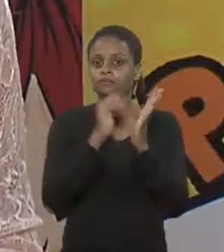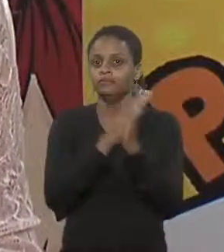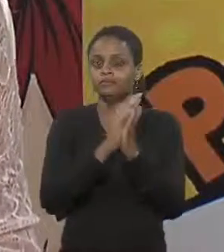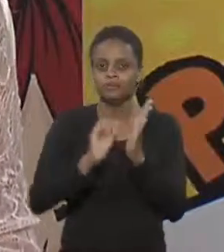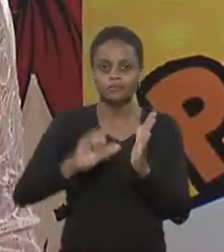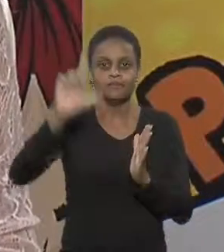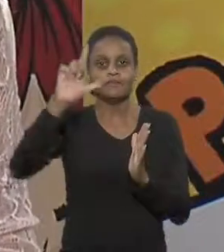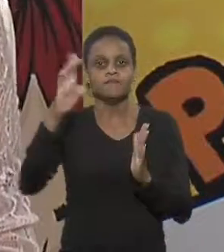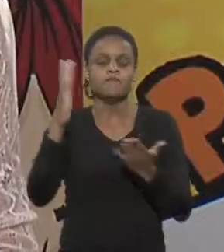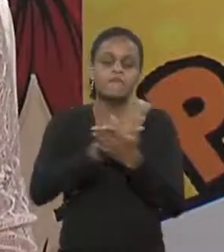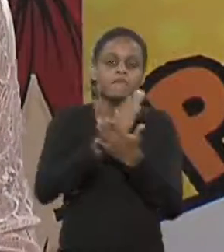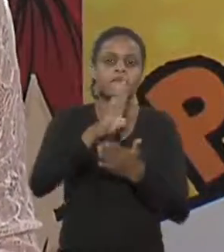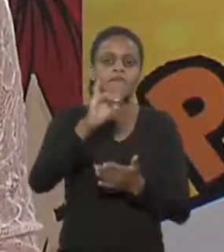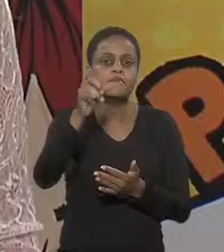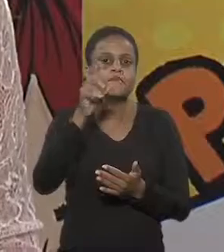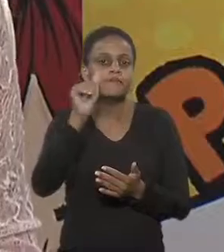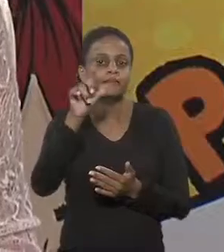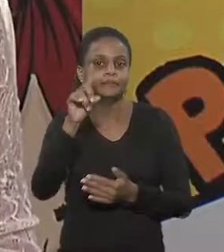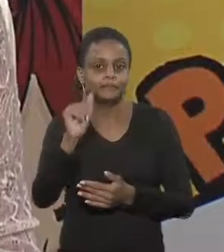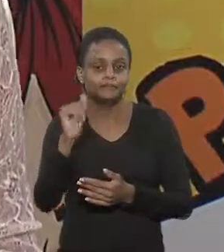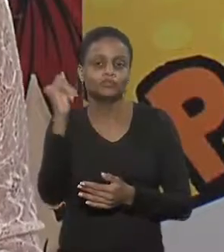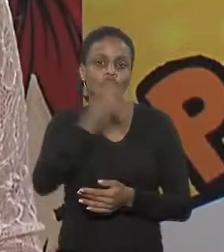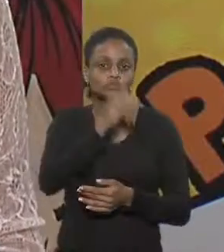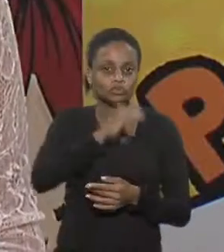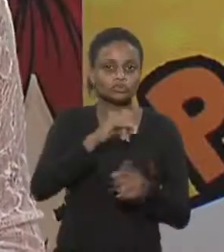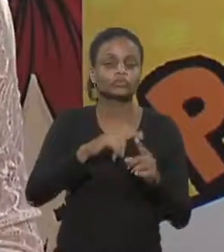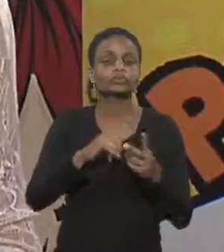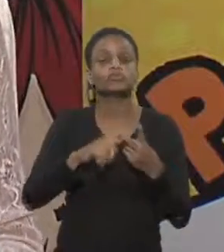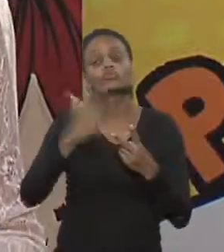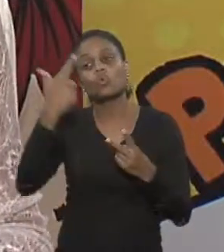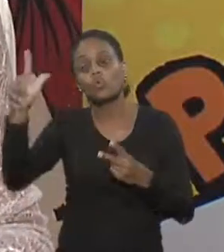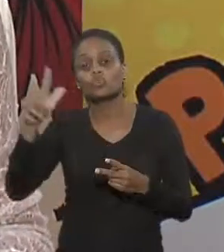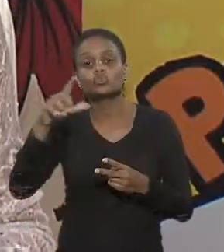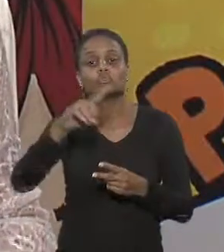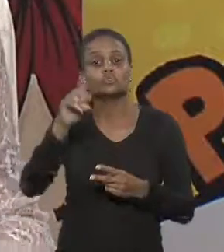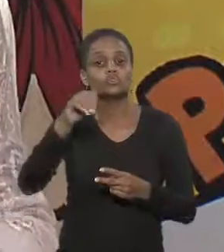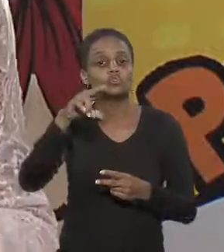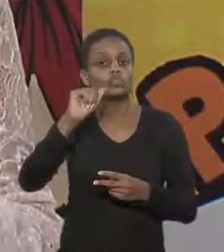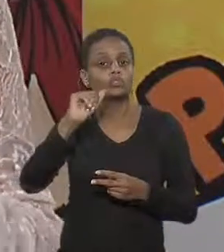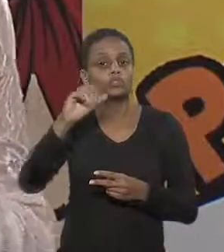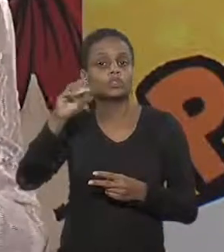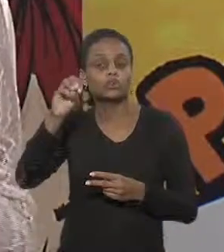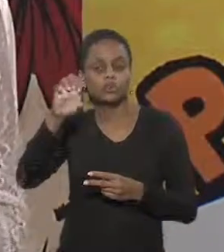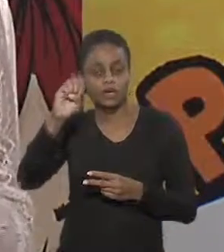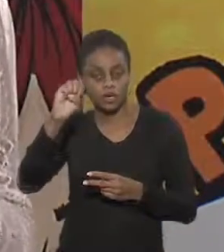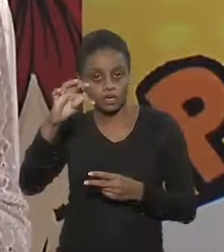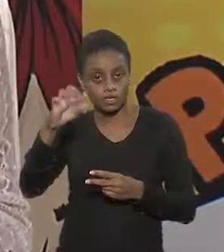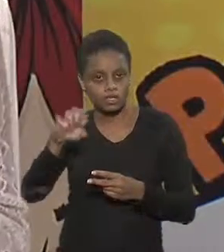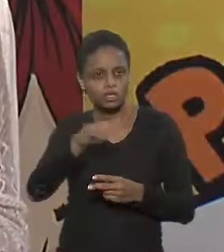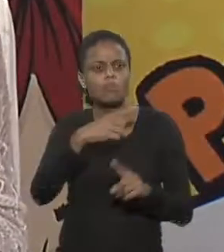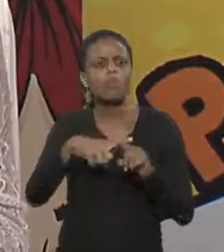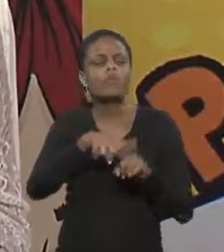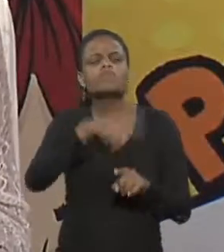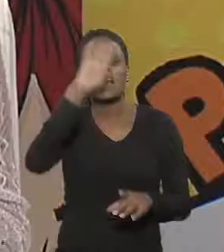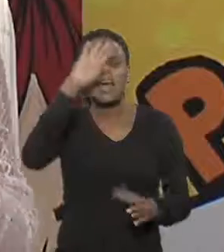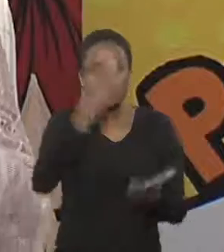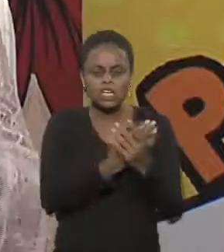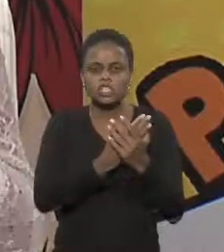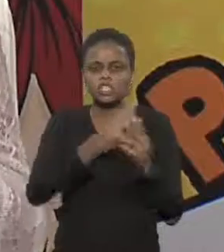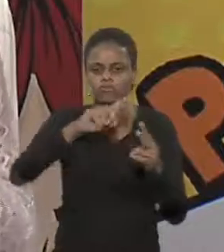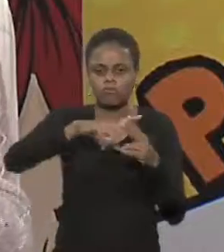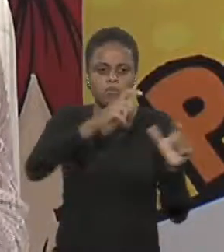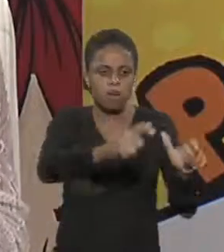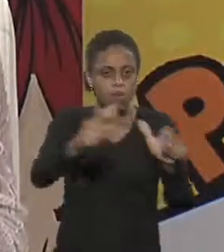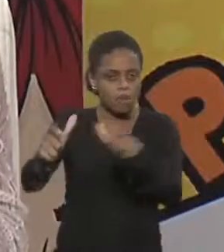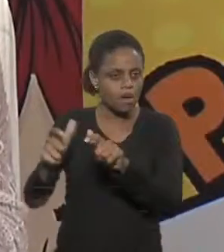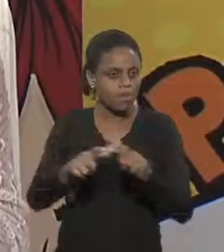receberam o maior número de registros, né? Alguns na Baixada Fluminense, outros na Zona Oeste. Por que a senhora acredita que